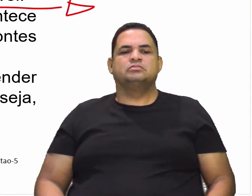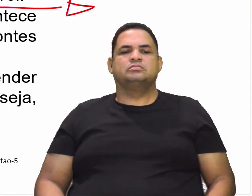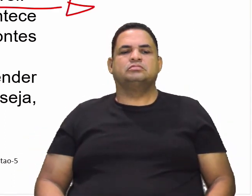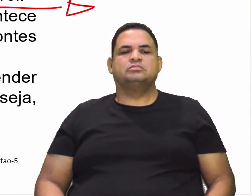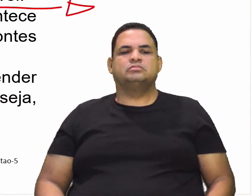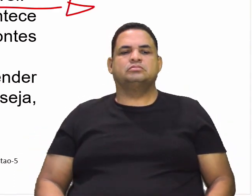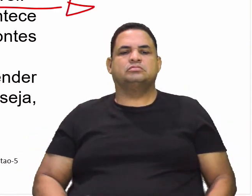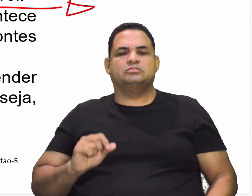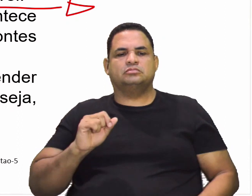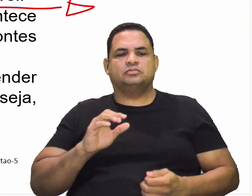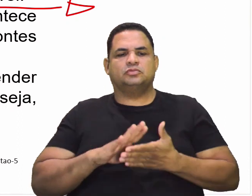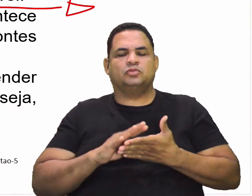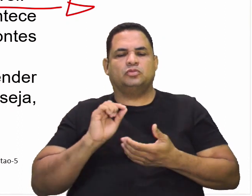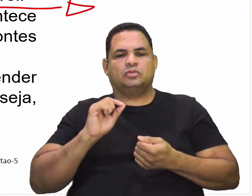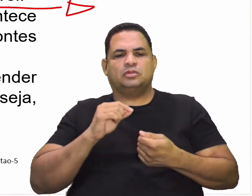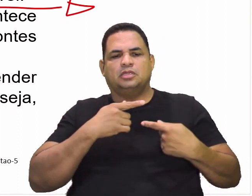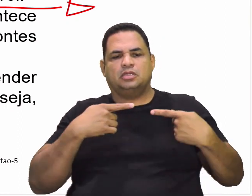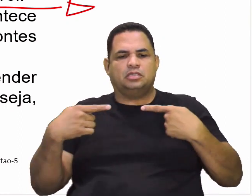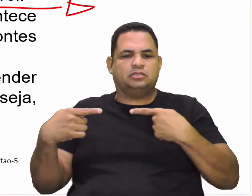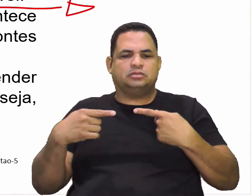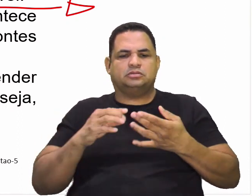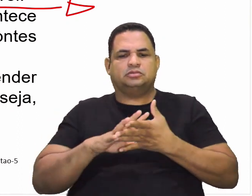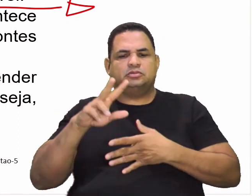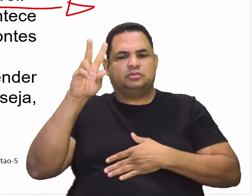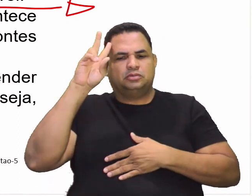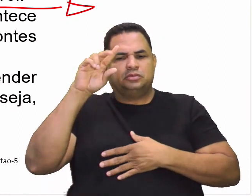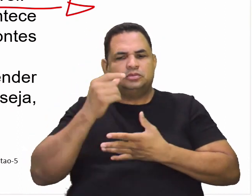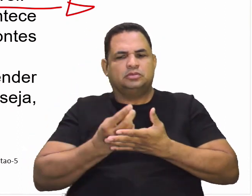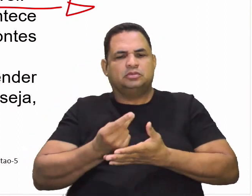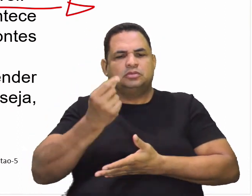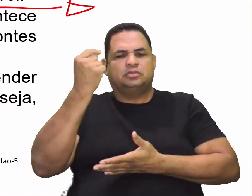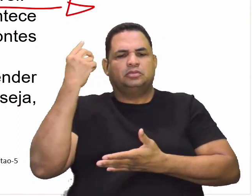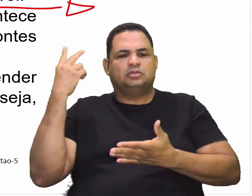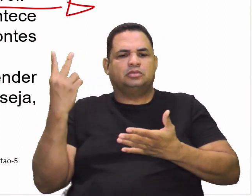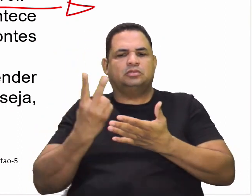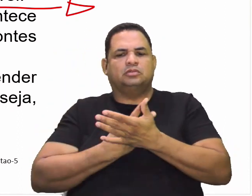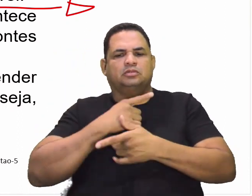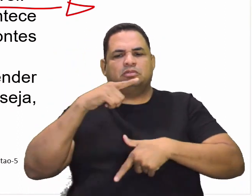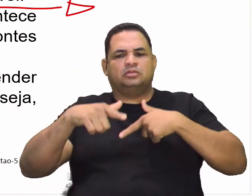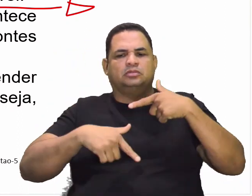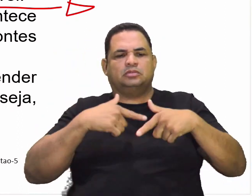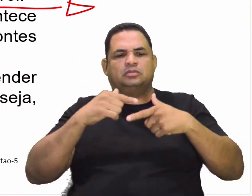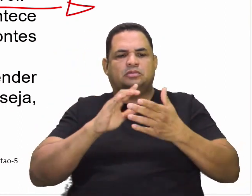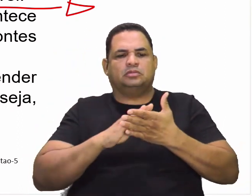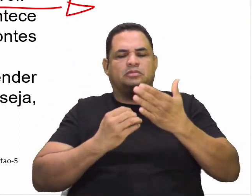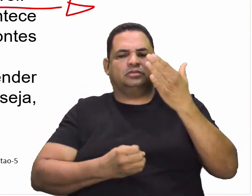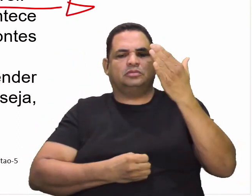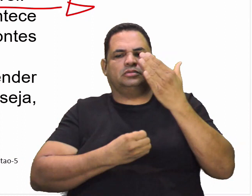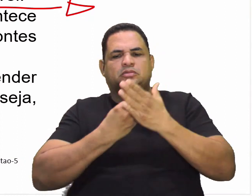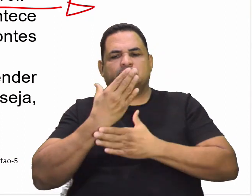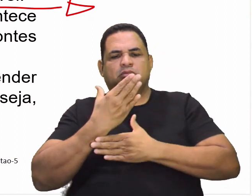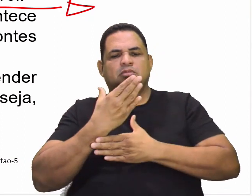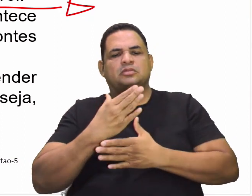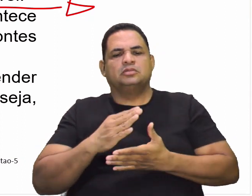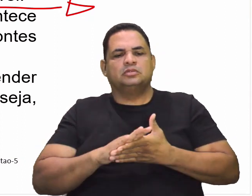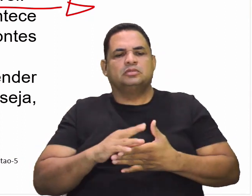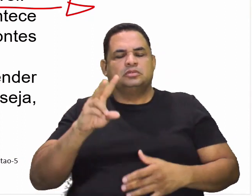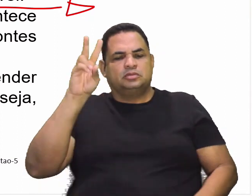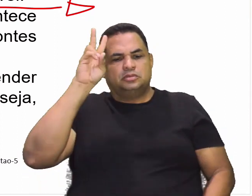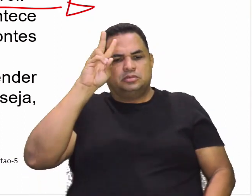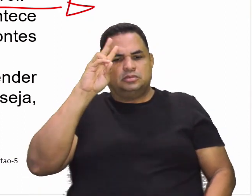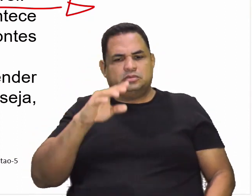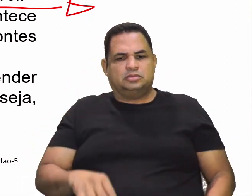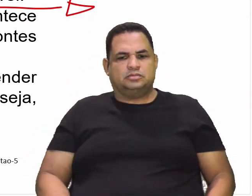A reação do historiador com o passado acontece através do trabalho com as chamadas fontes